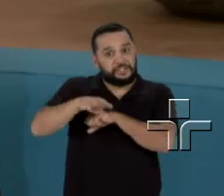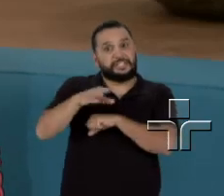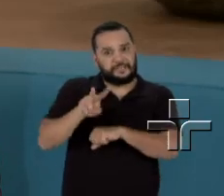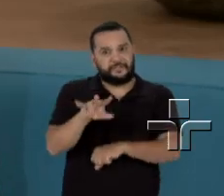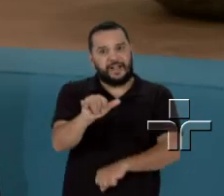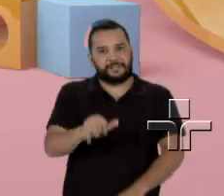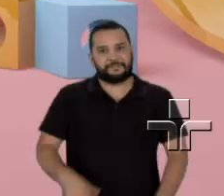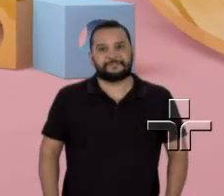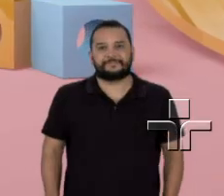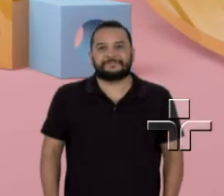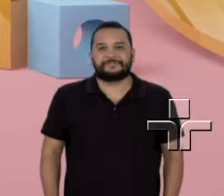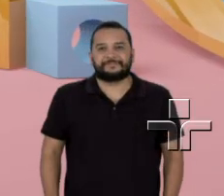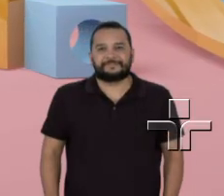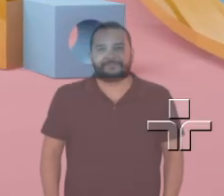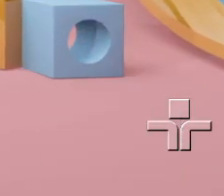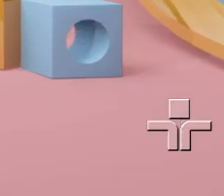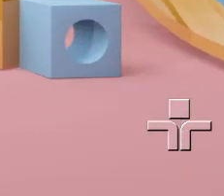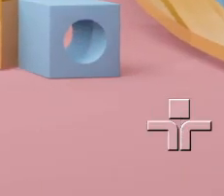dicas